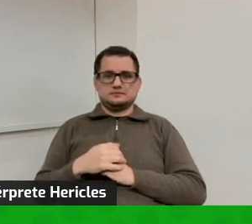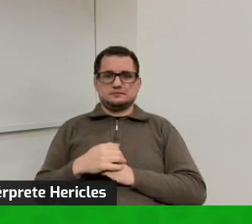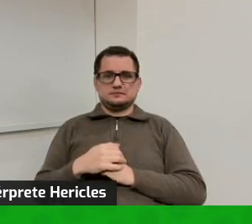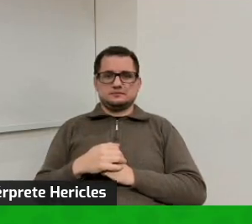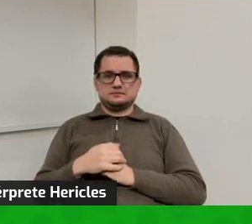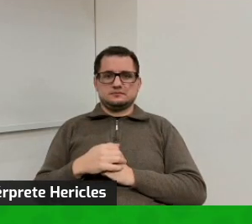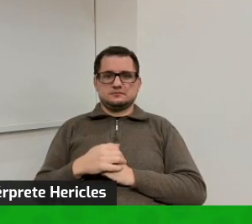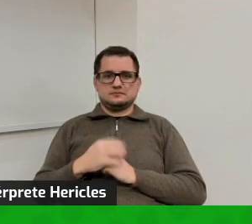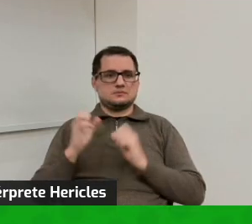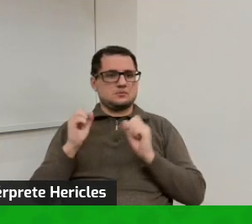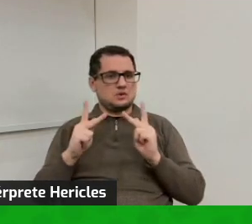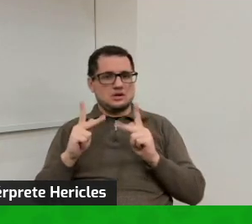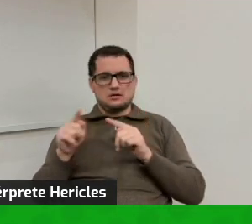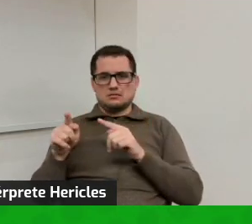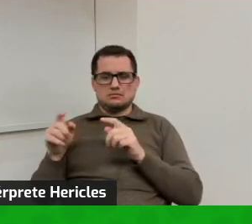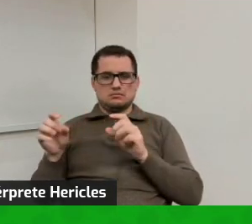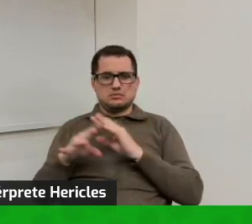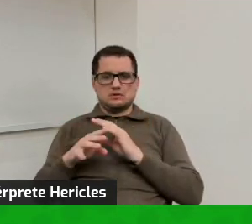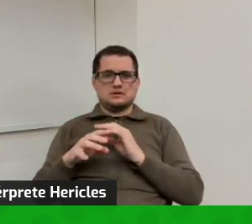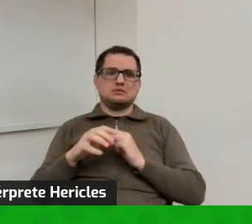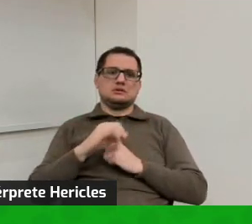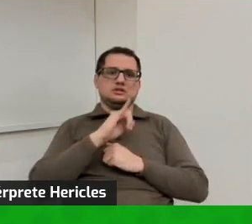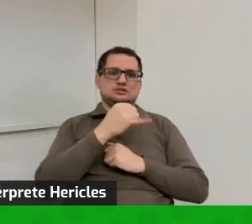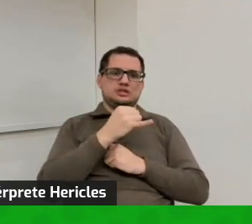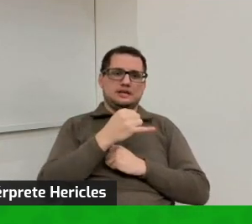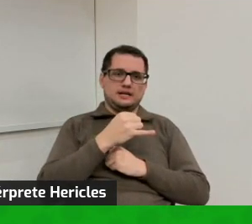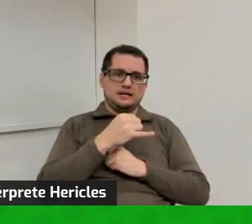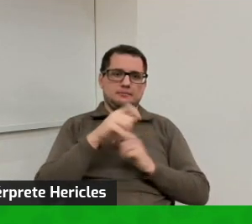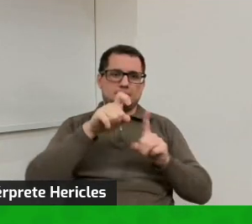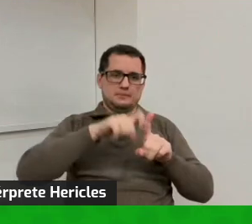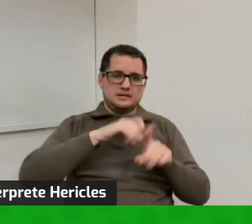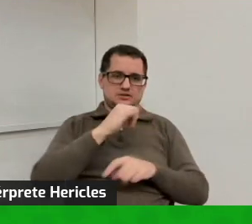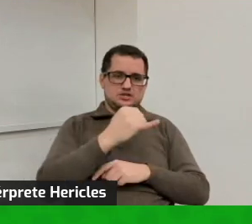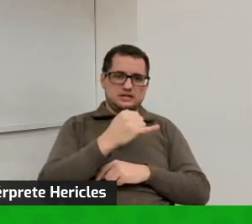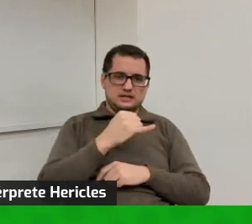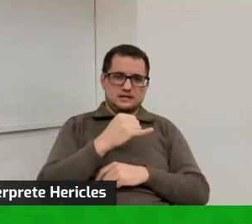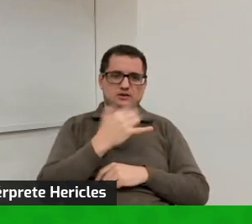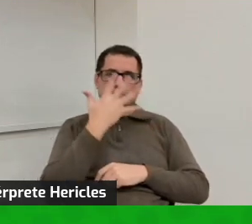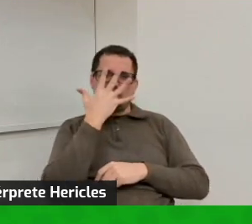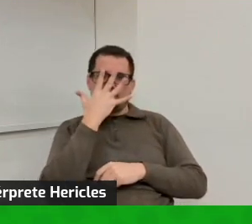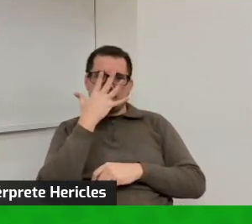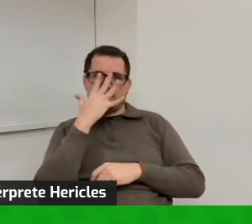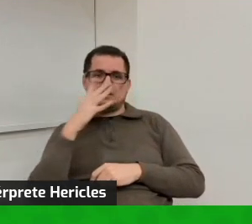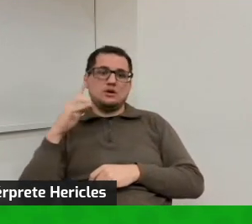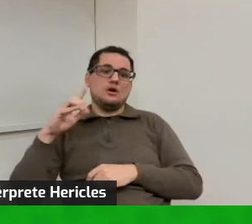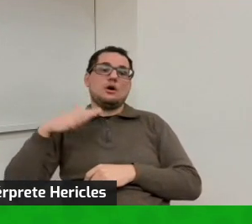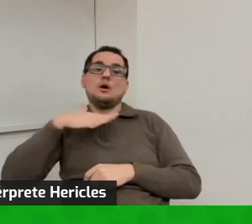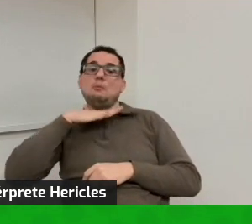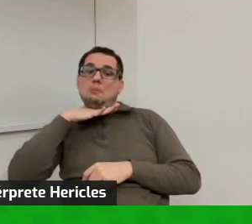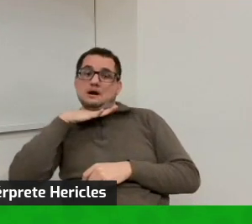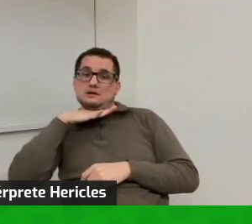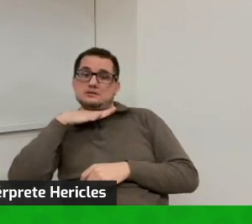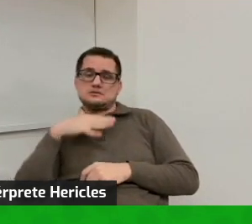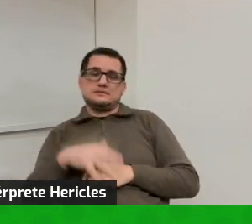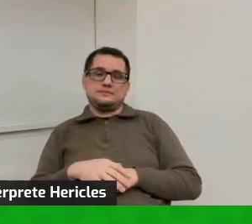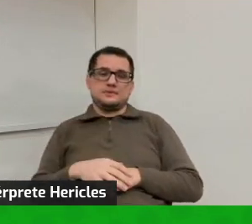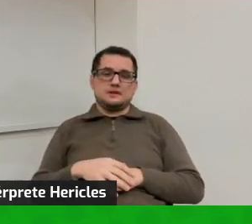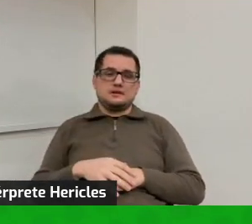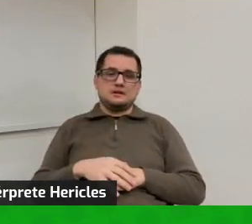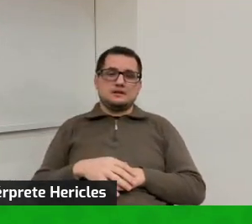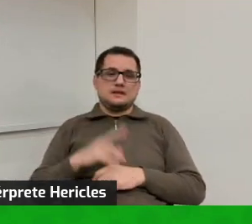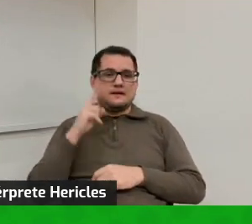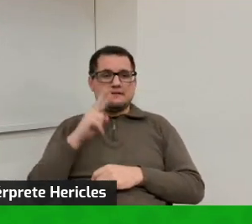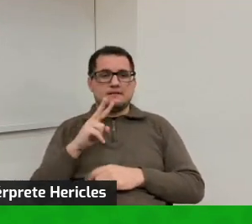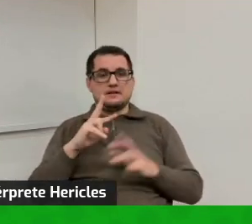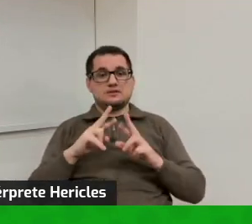Beleza, geramos janeiro, fevereiro e março, só para vocês terem uma noção aqui e verem como é que fica. E daí a gente tem diferentes referências aqui